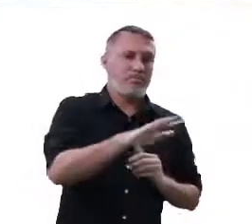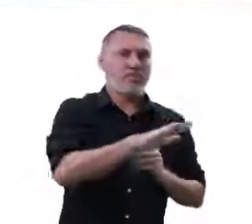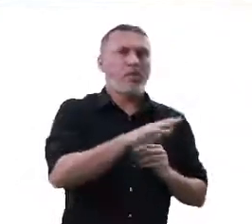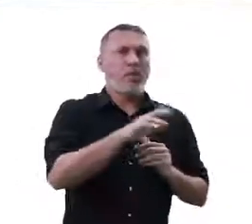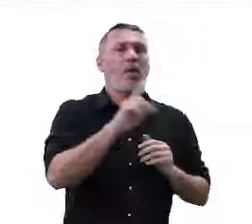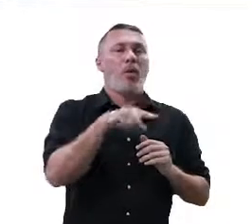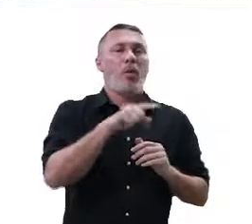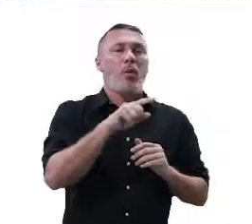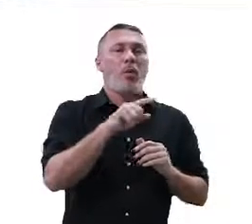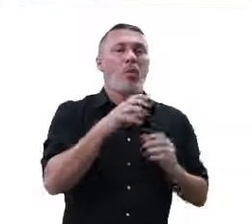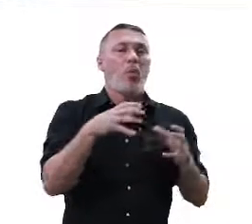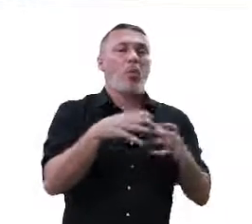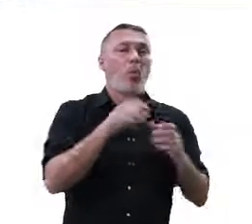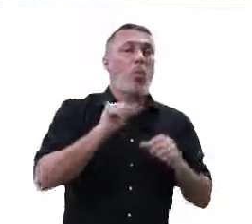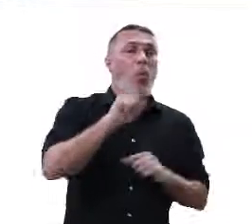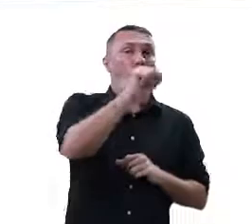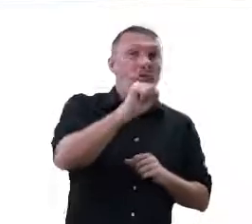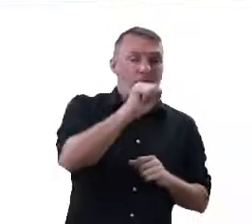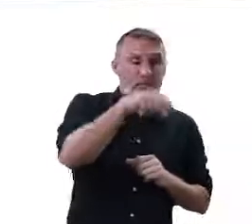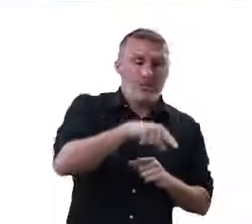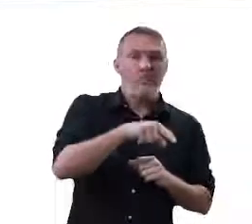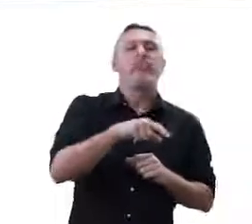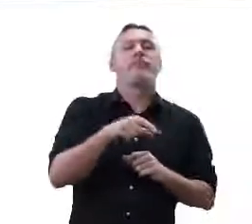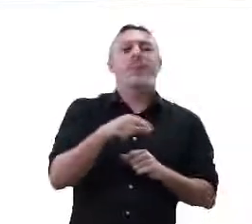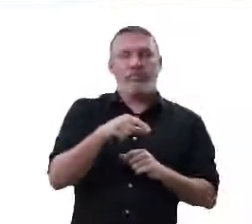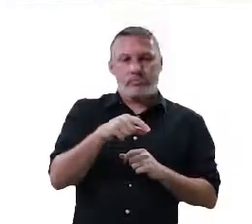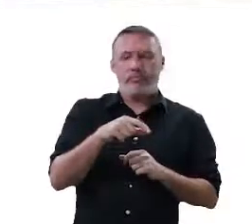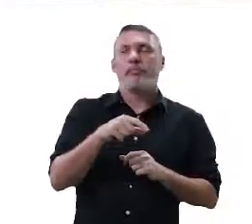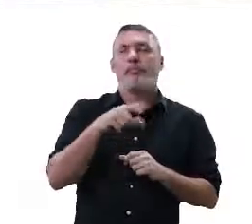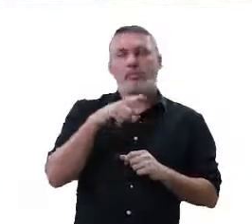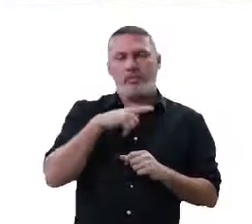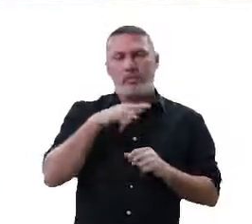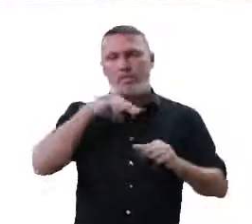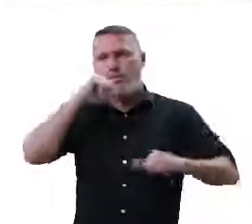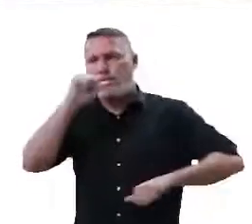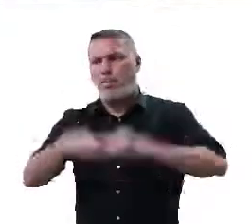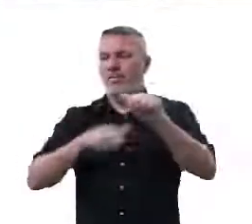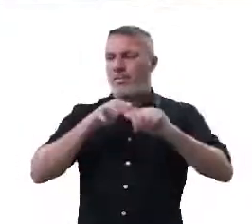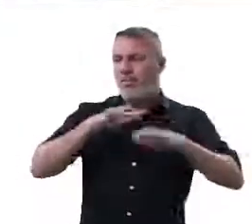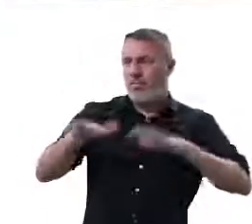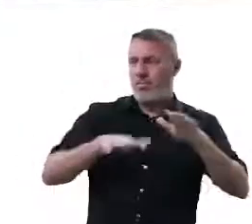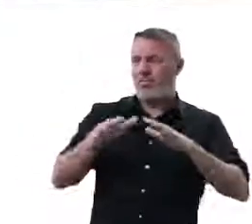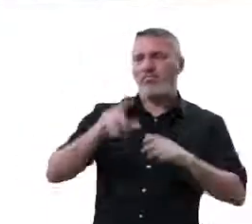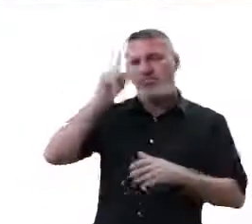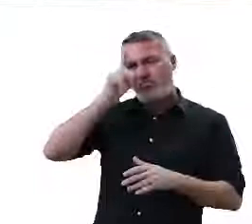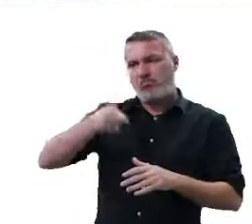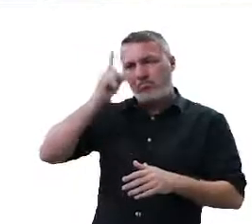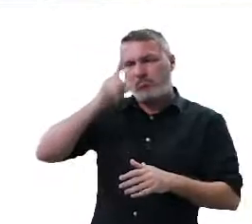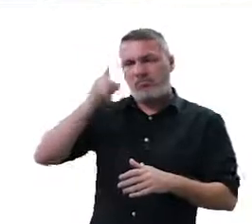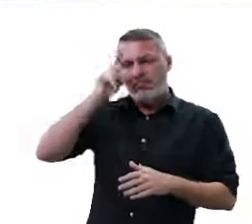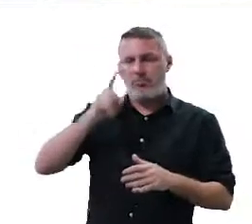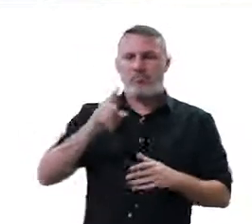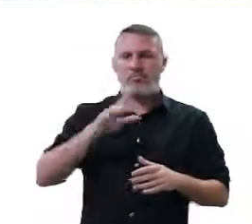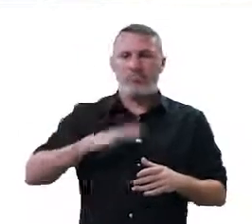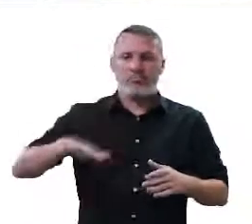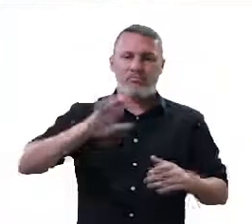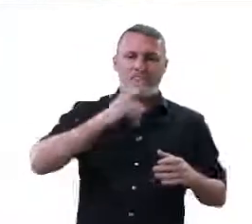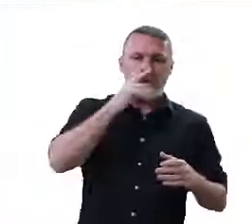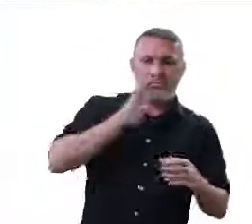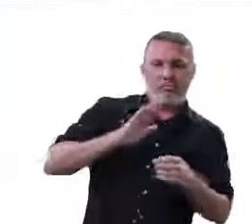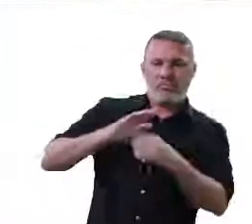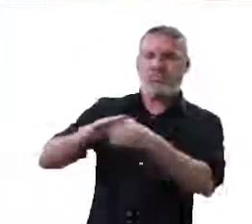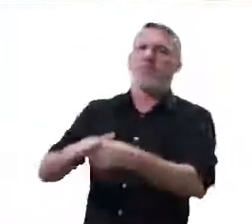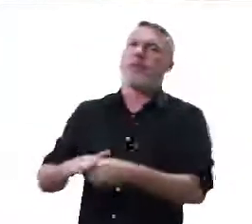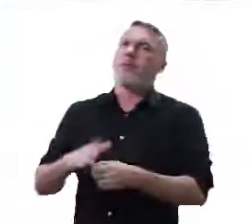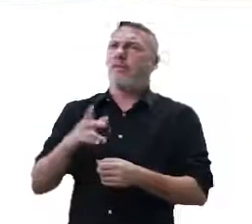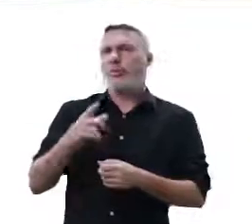proletariado, um partido comunista que faria um processo revolucionário e aí instauraria, digamos, a chamada ditadura do proletariado, e seria um